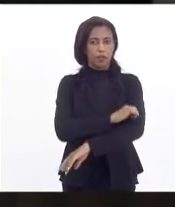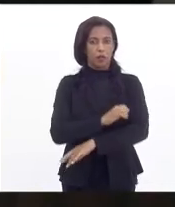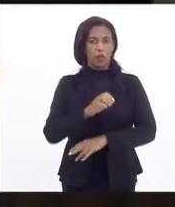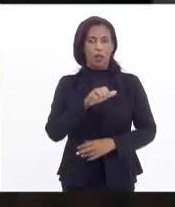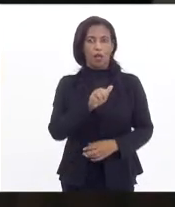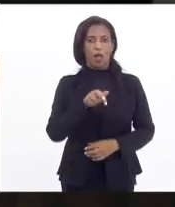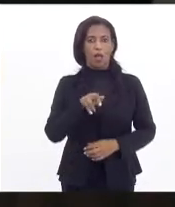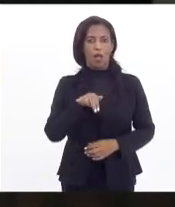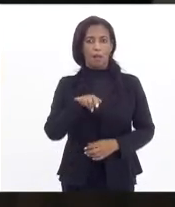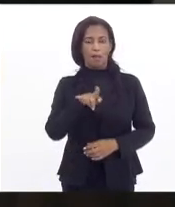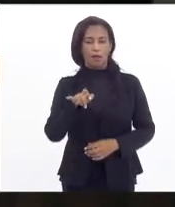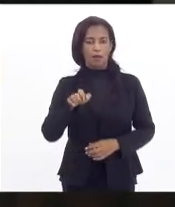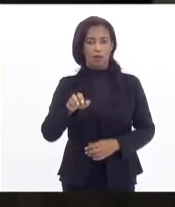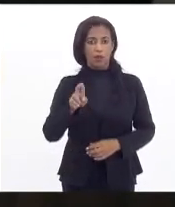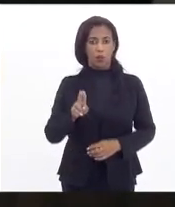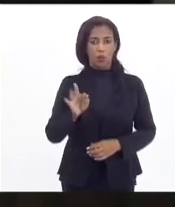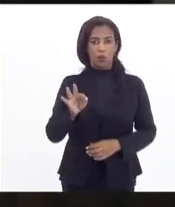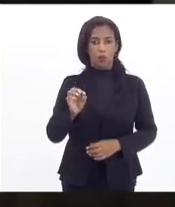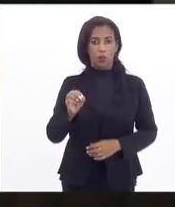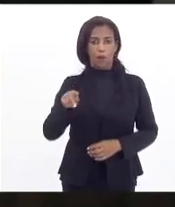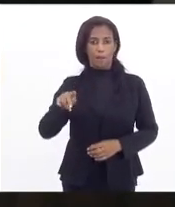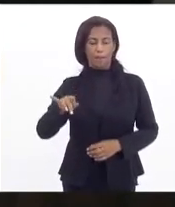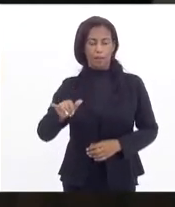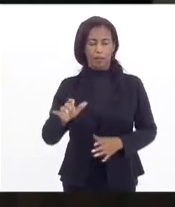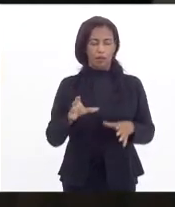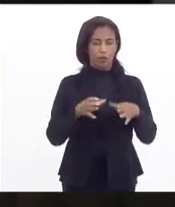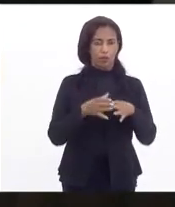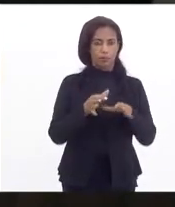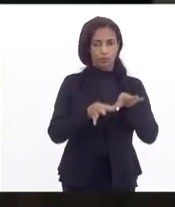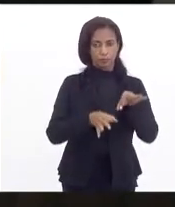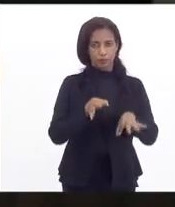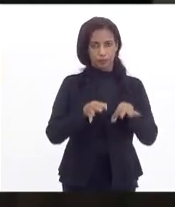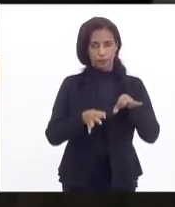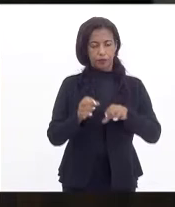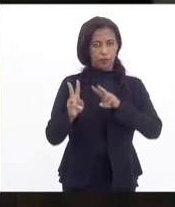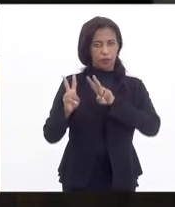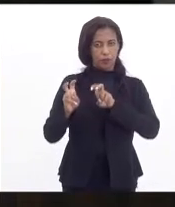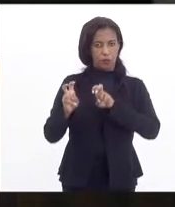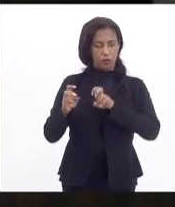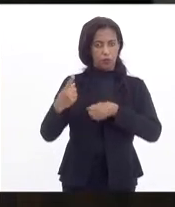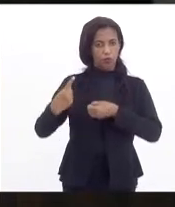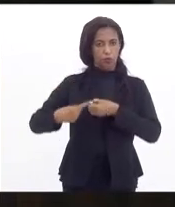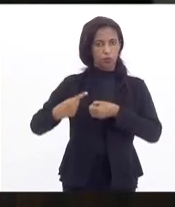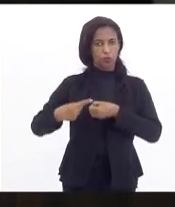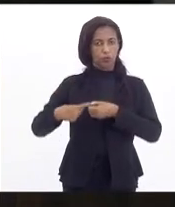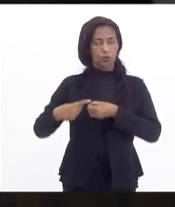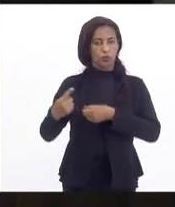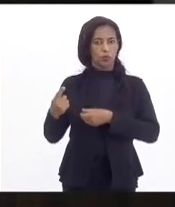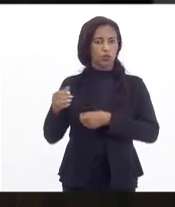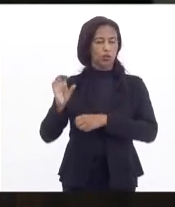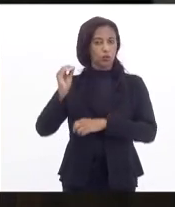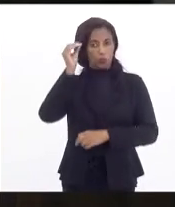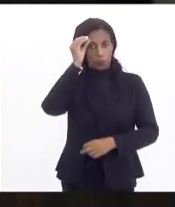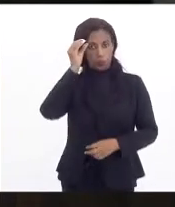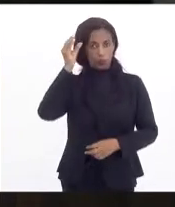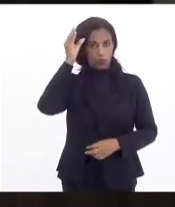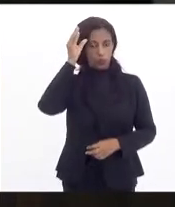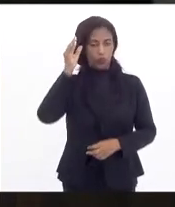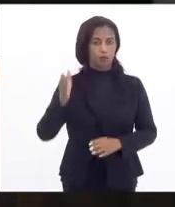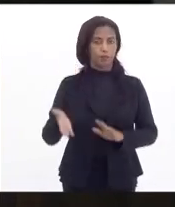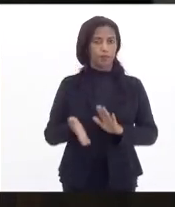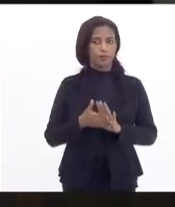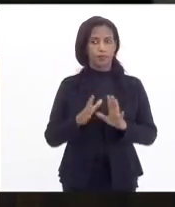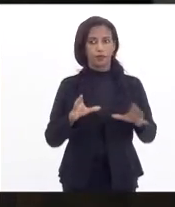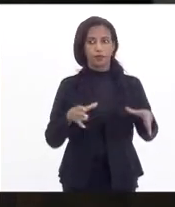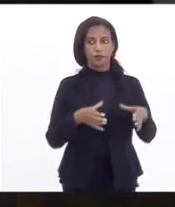da utopia, pendendo de pareceres das comissões de Constituição e Justiça, de Assuntos Municipais, Desenvolvimento Regional e de Cultura. Para emitir